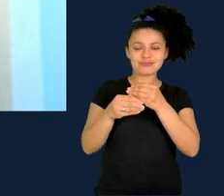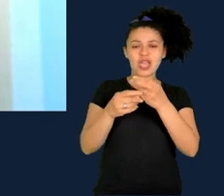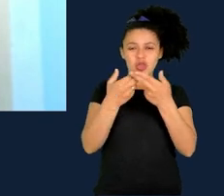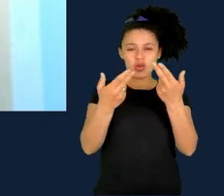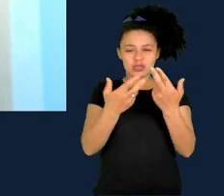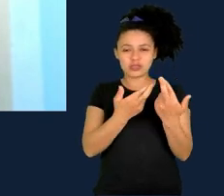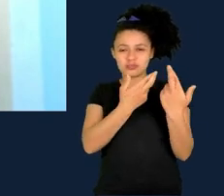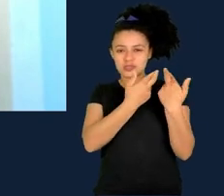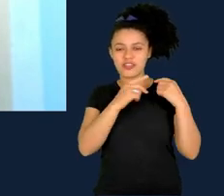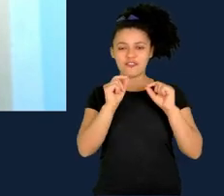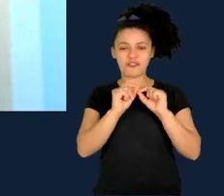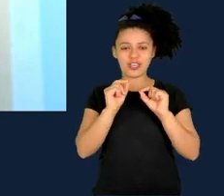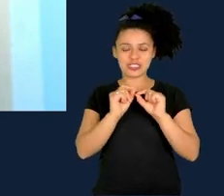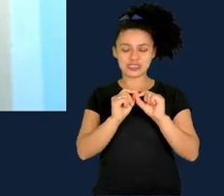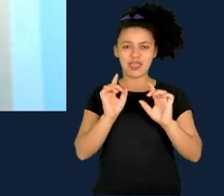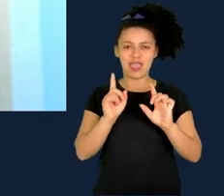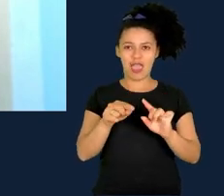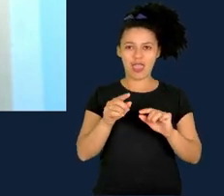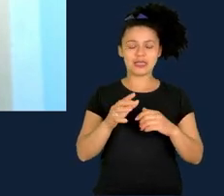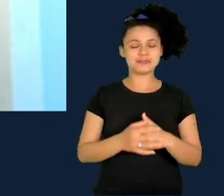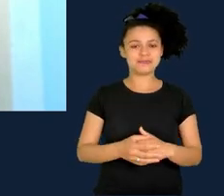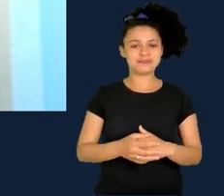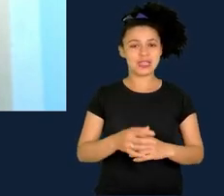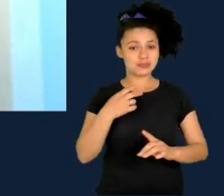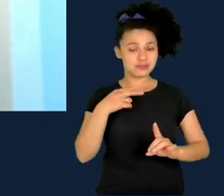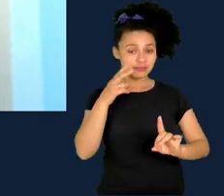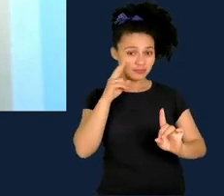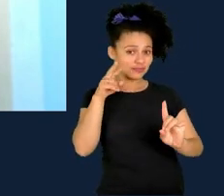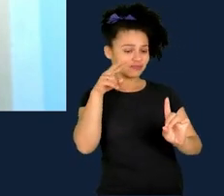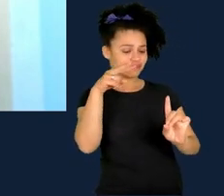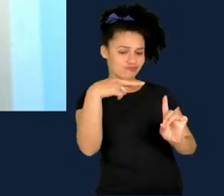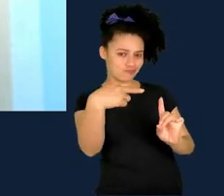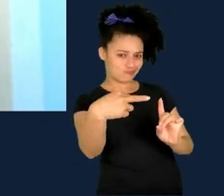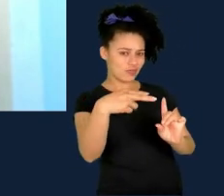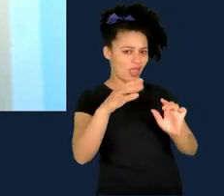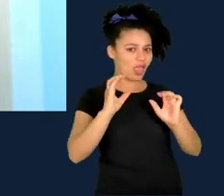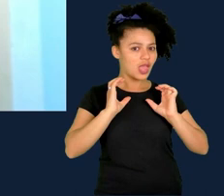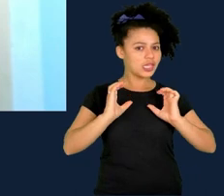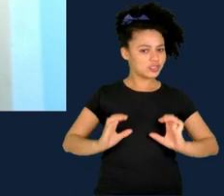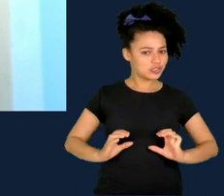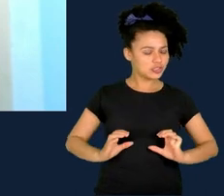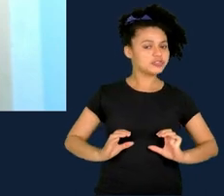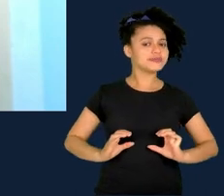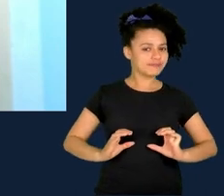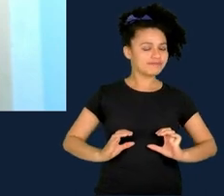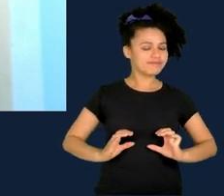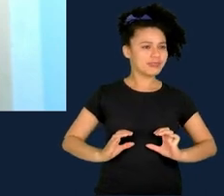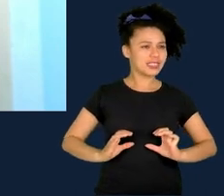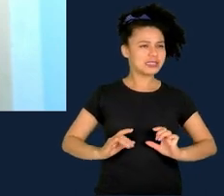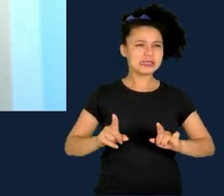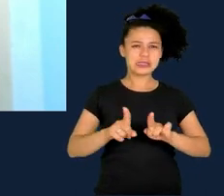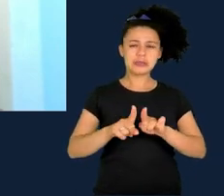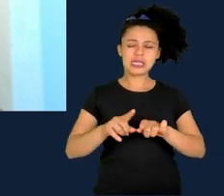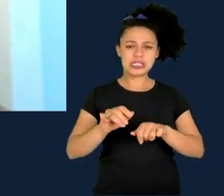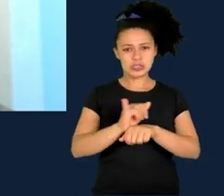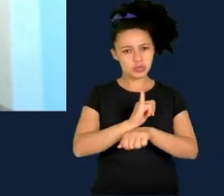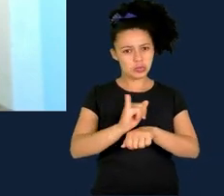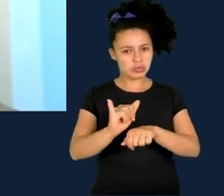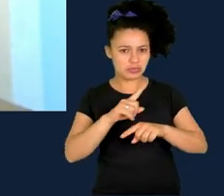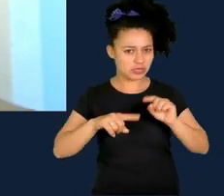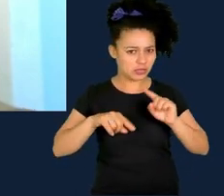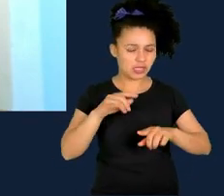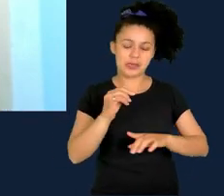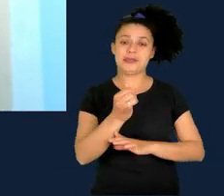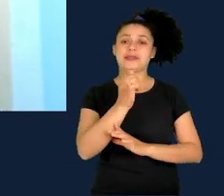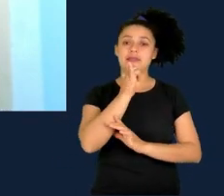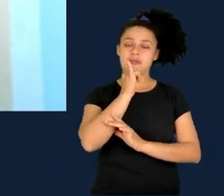feita, talvez do ponto de vista ético, mas eu acho que instrumentalmente, por exemplo,